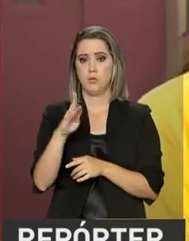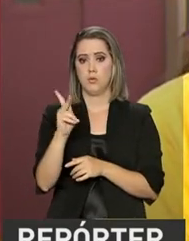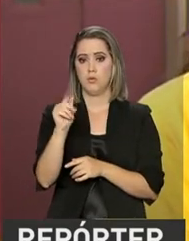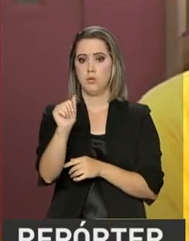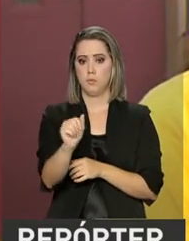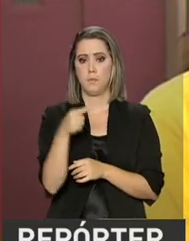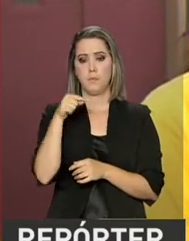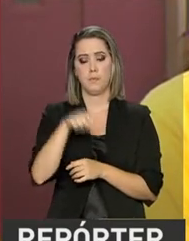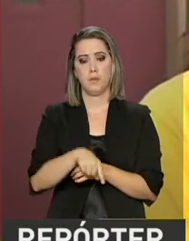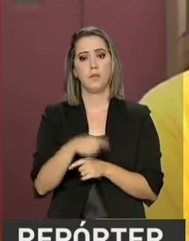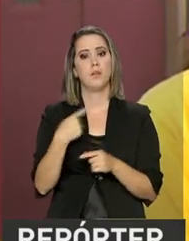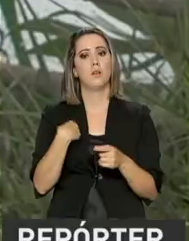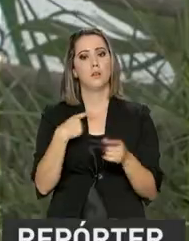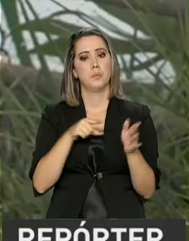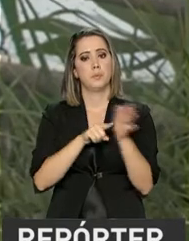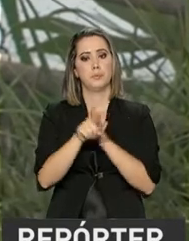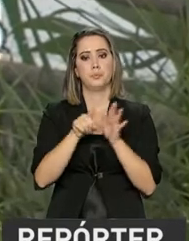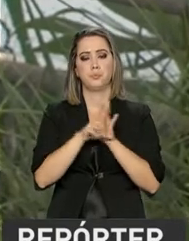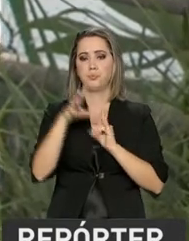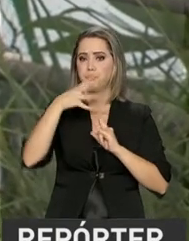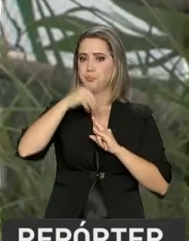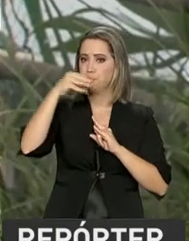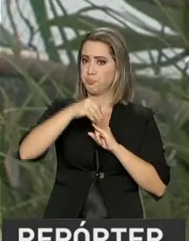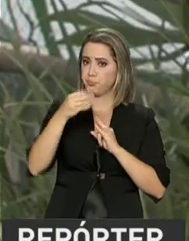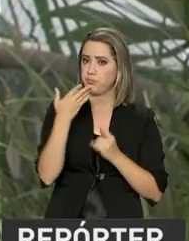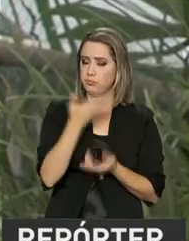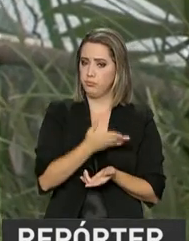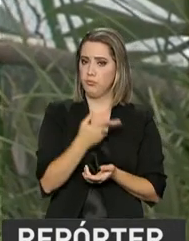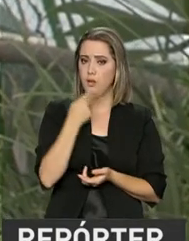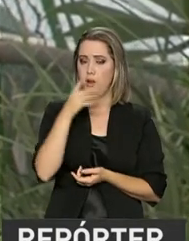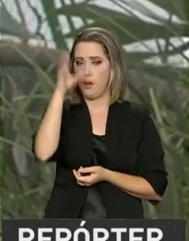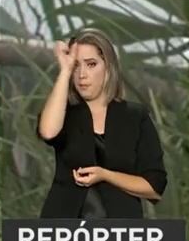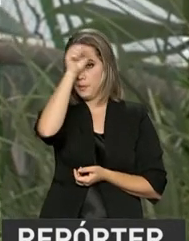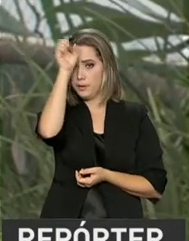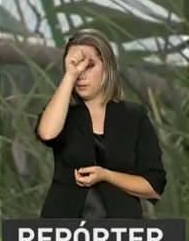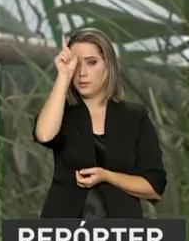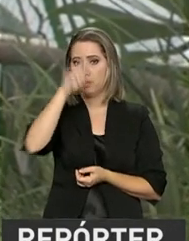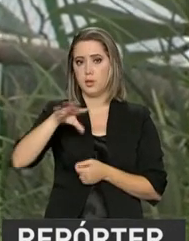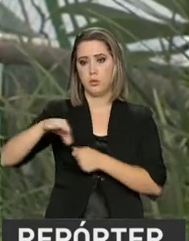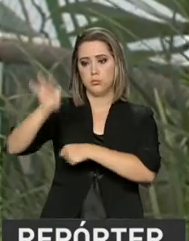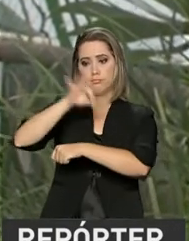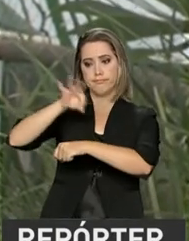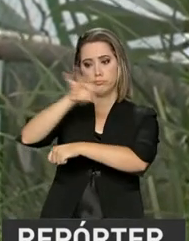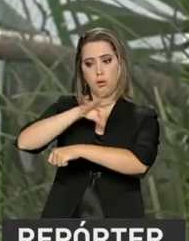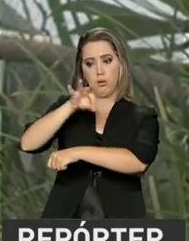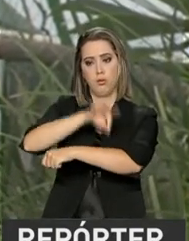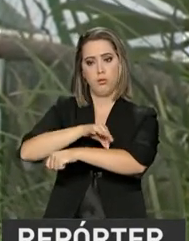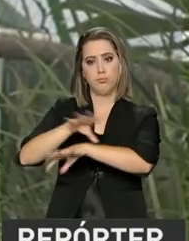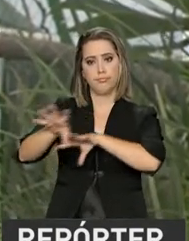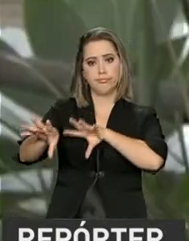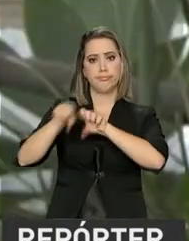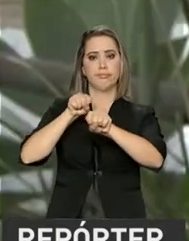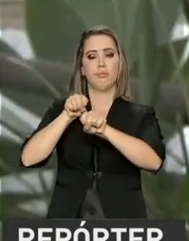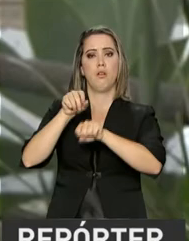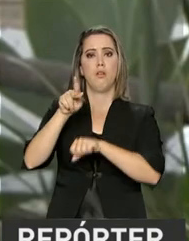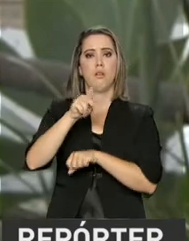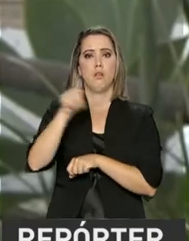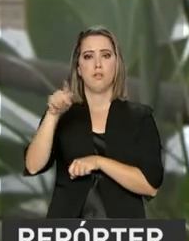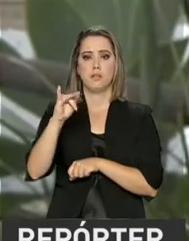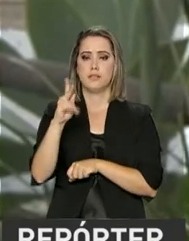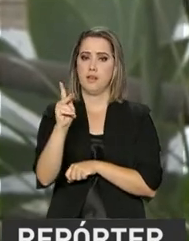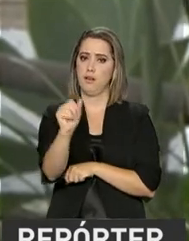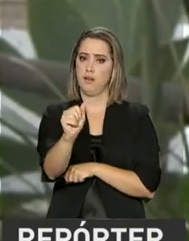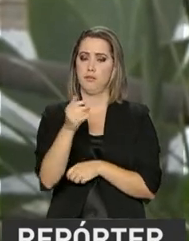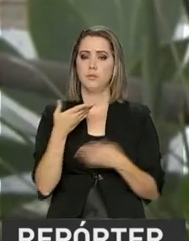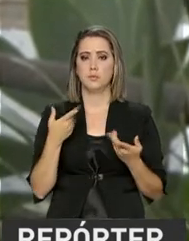das pesquisas aqui da Fiocruz. Gabriele aprendeu que o Zika vírus é transmitido pelo mosquito Aedes aegypti, mas aprendeu